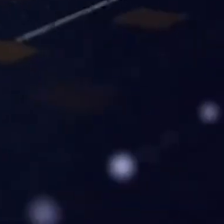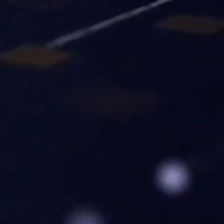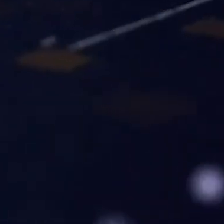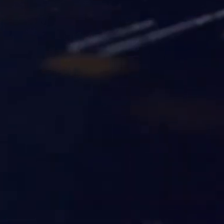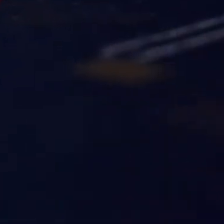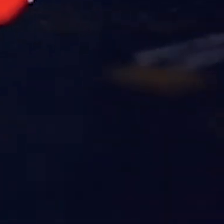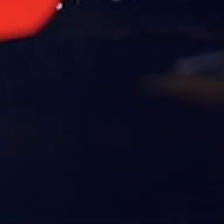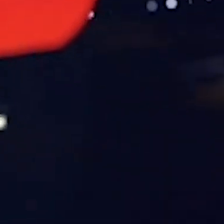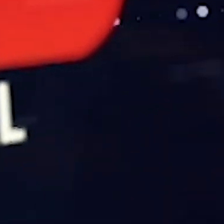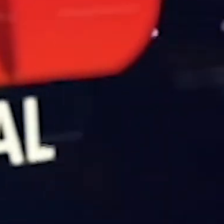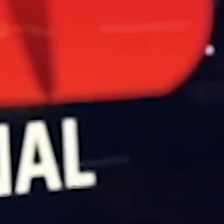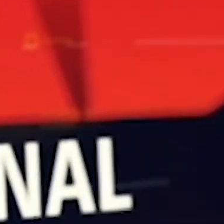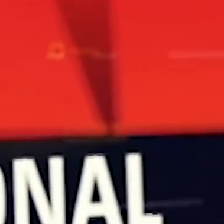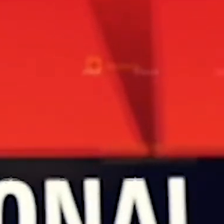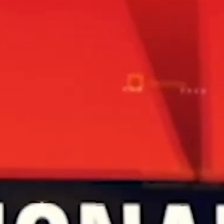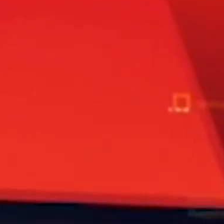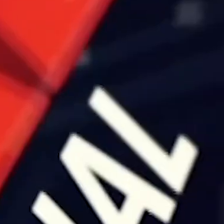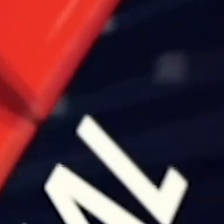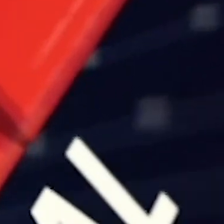Tchau Tchau